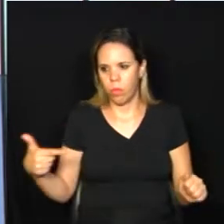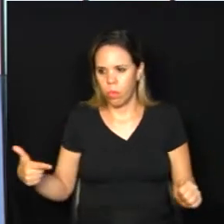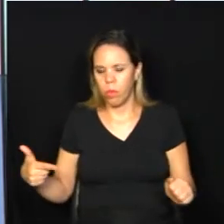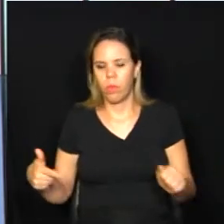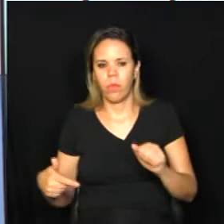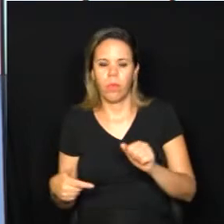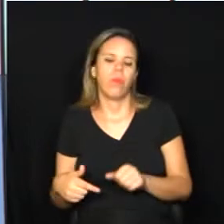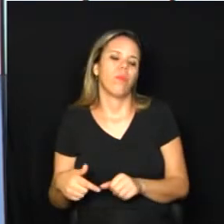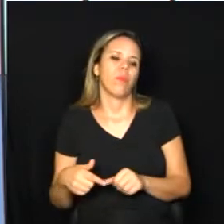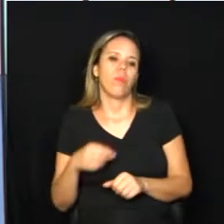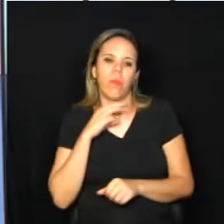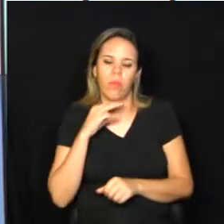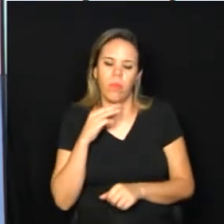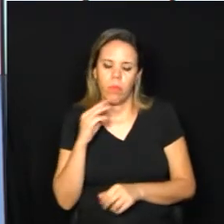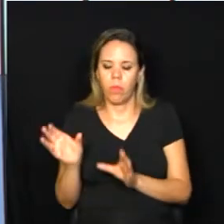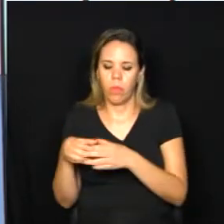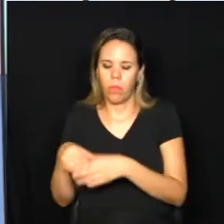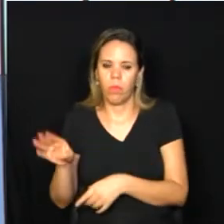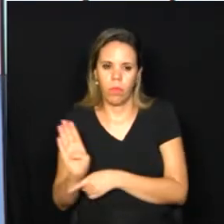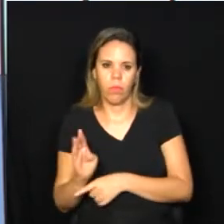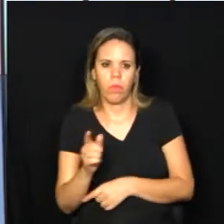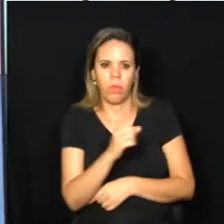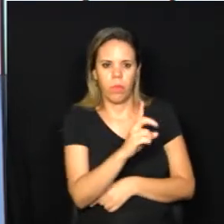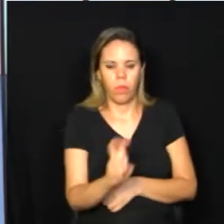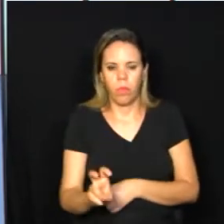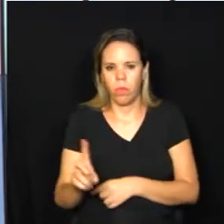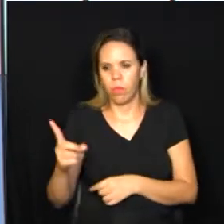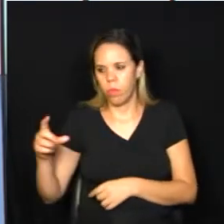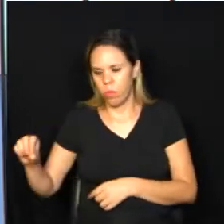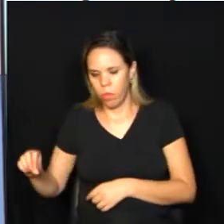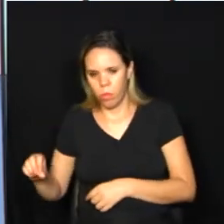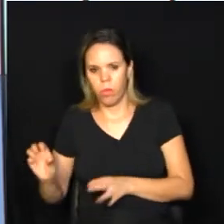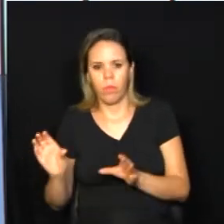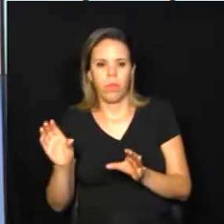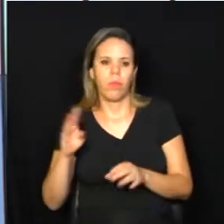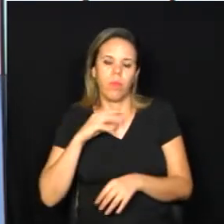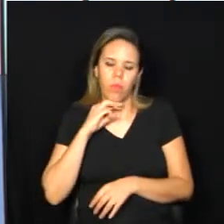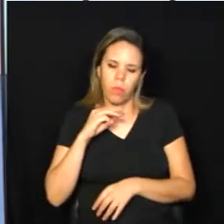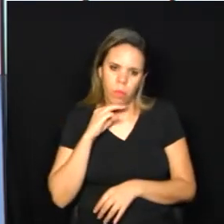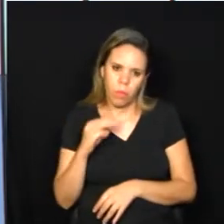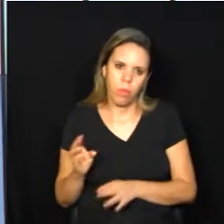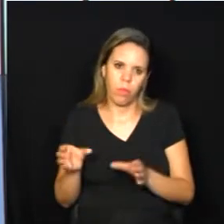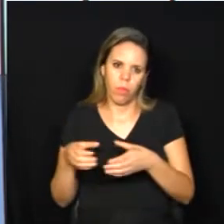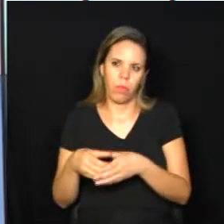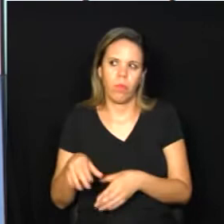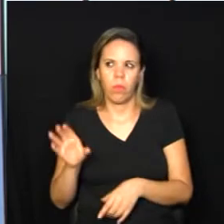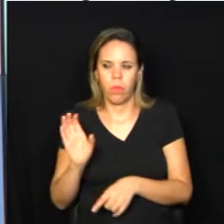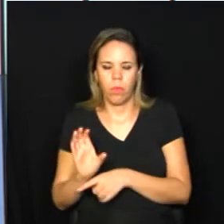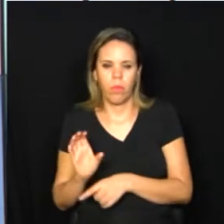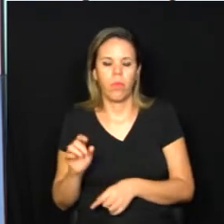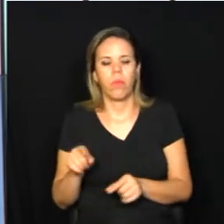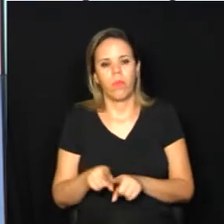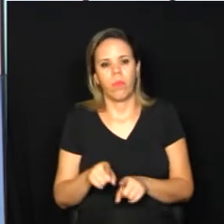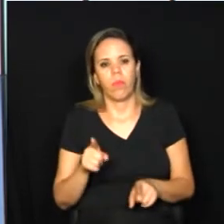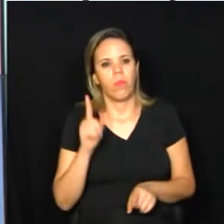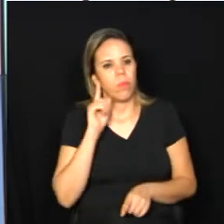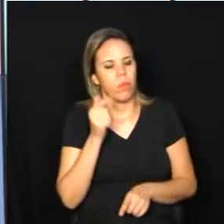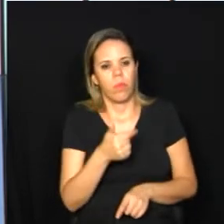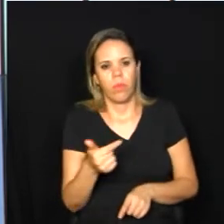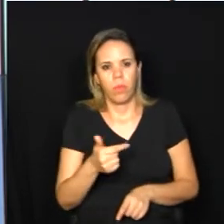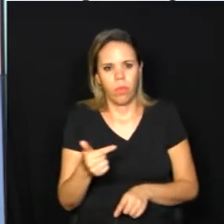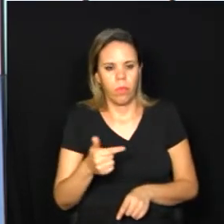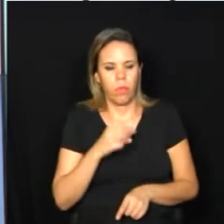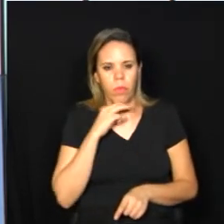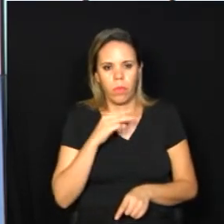vai a turma B. 15 a 19 de março, vai a turma C. E a partir do dia 22 de março,